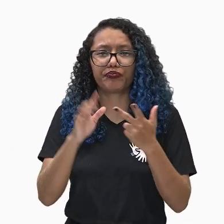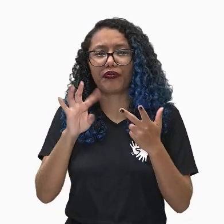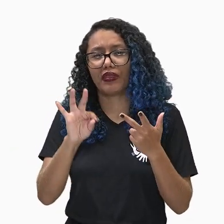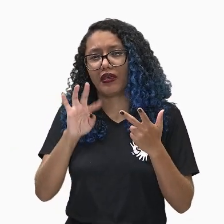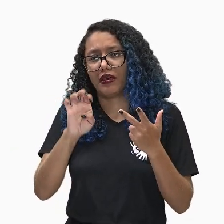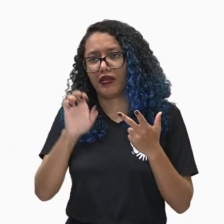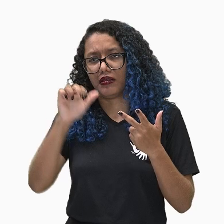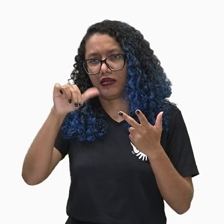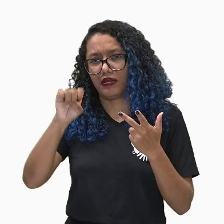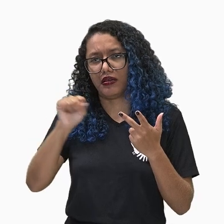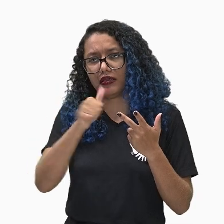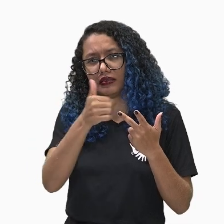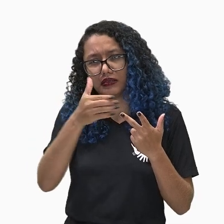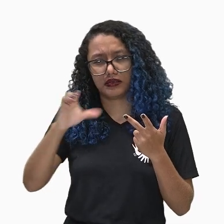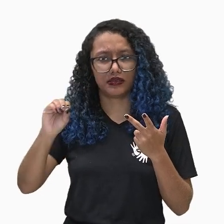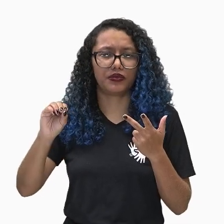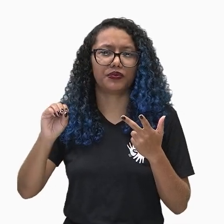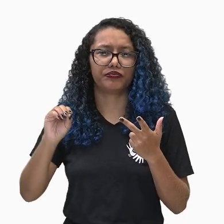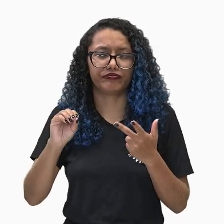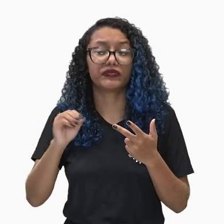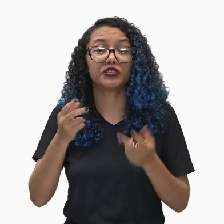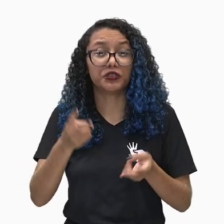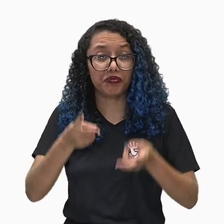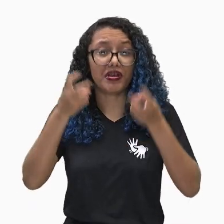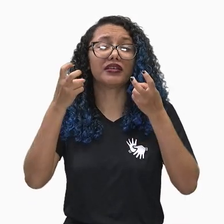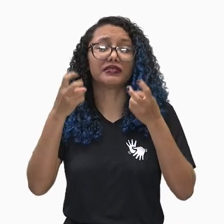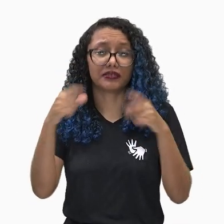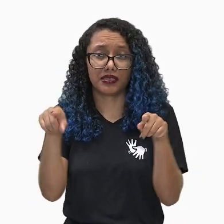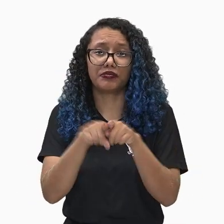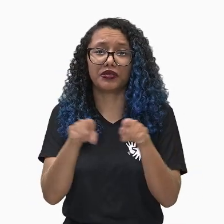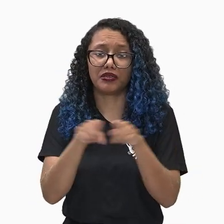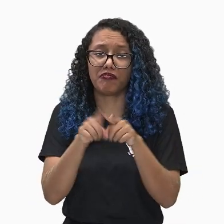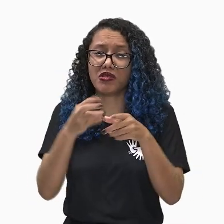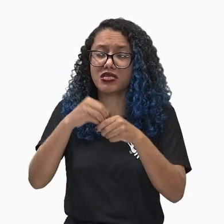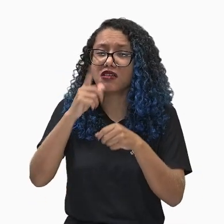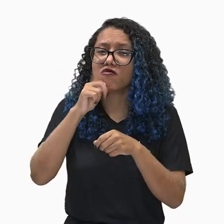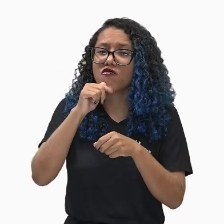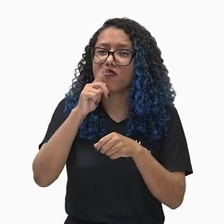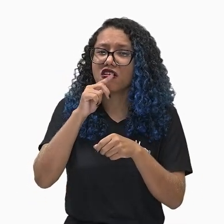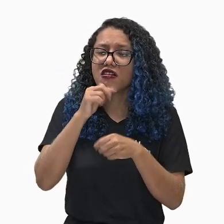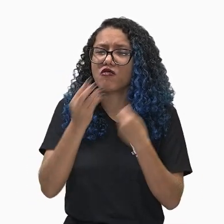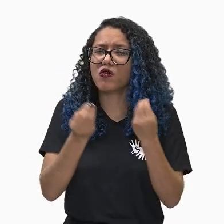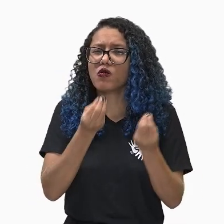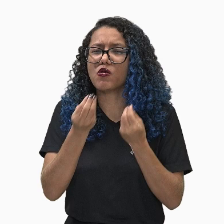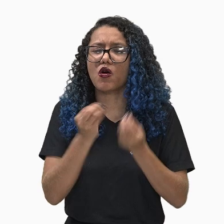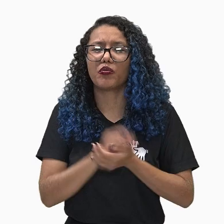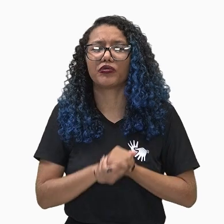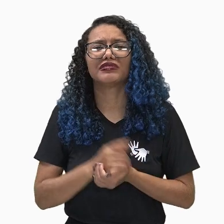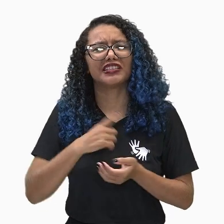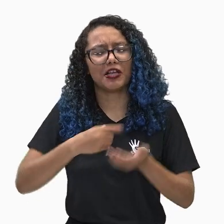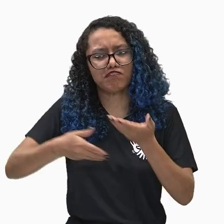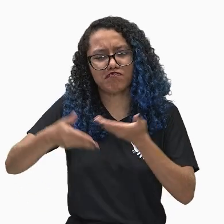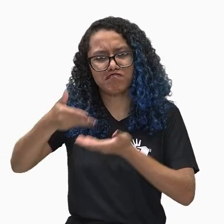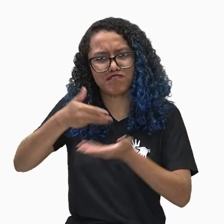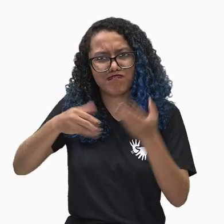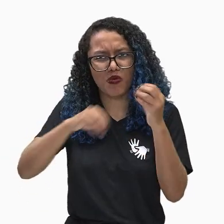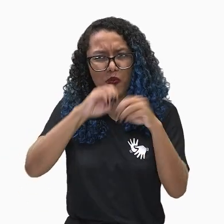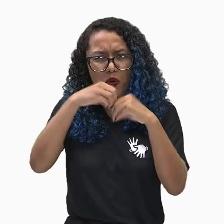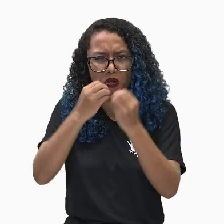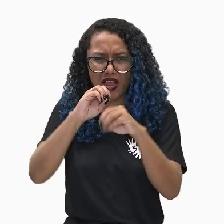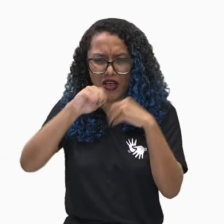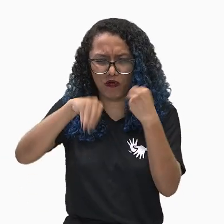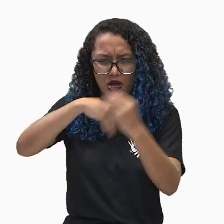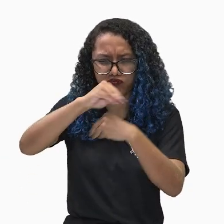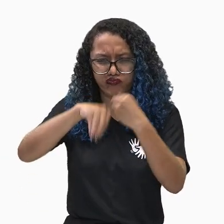essa é facilmente observada na água, fenômeno que ocorre das fortes interações intermoleculares da molécula.